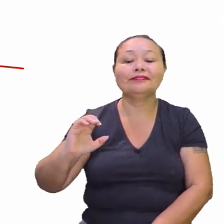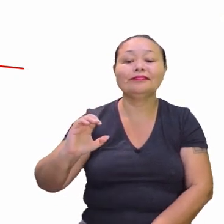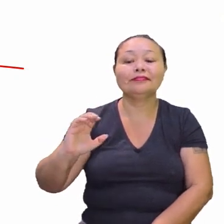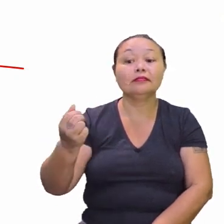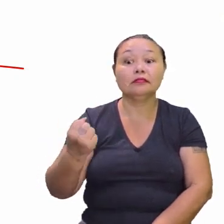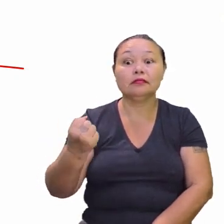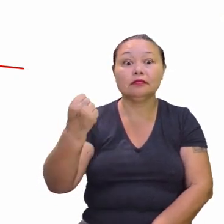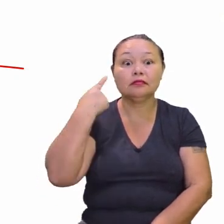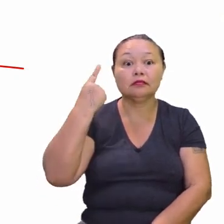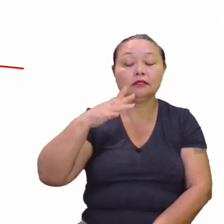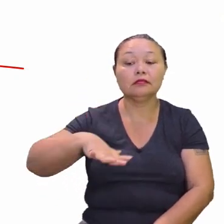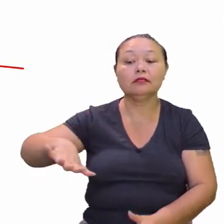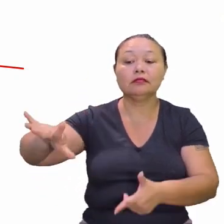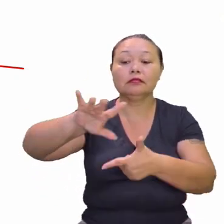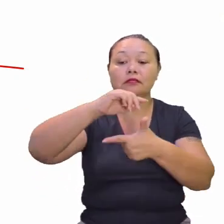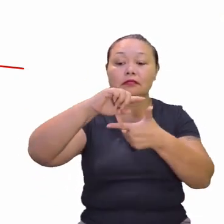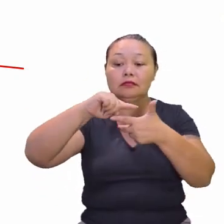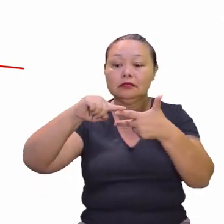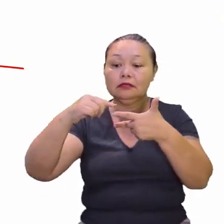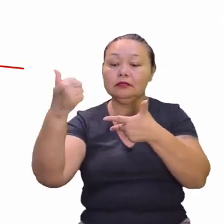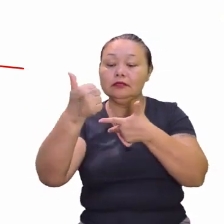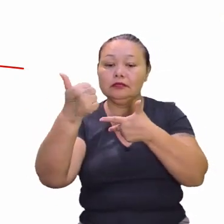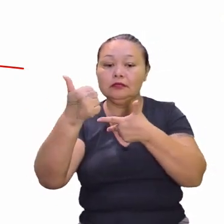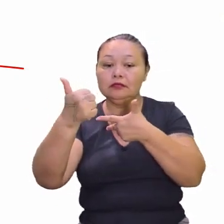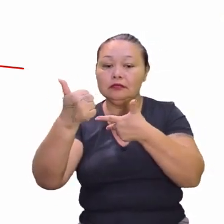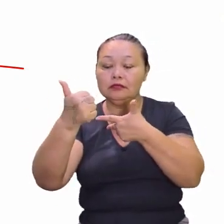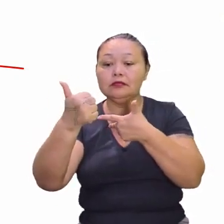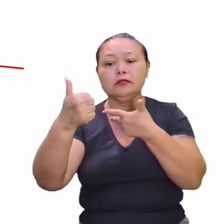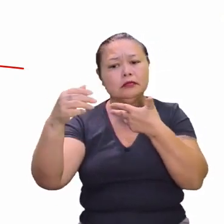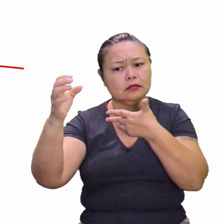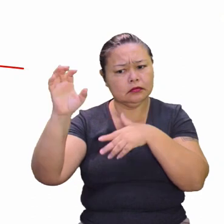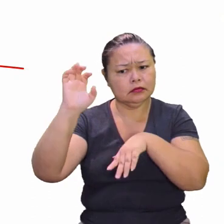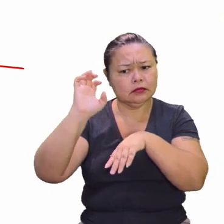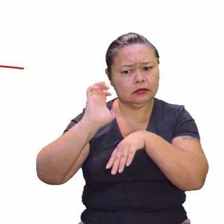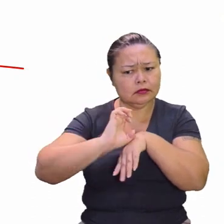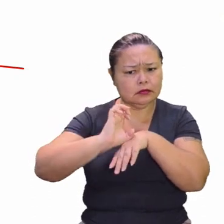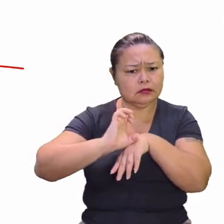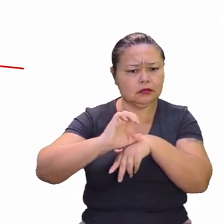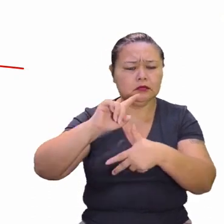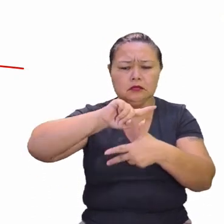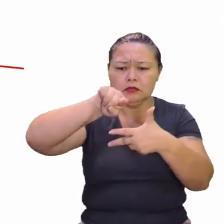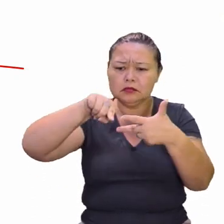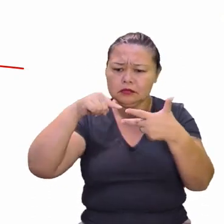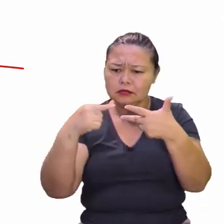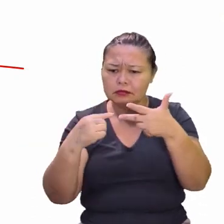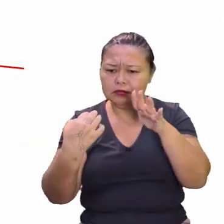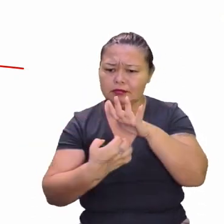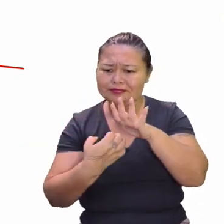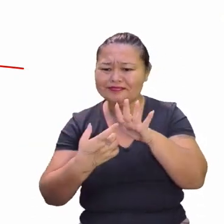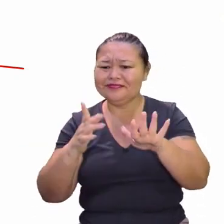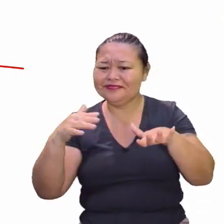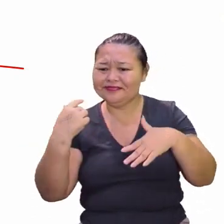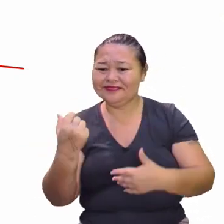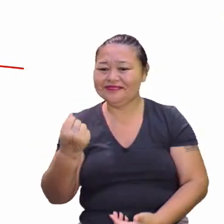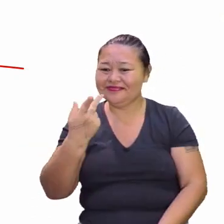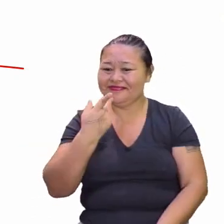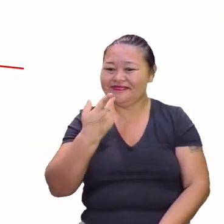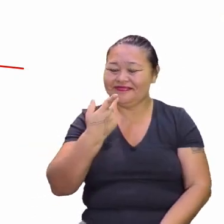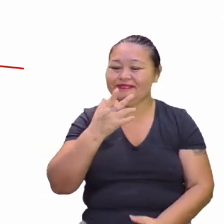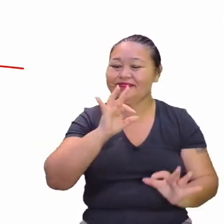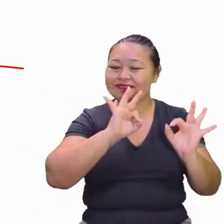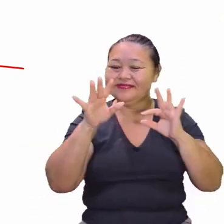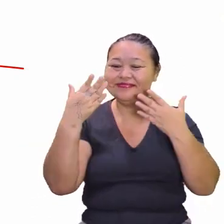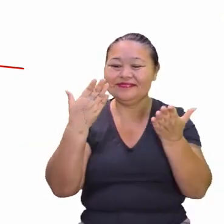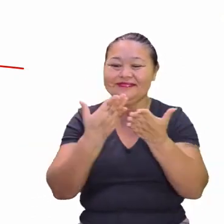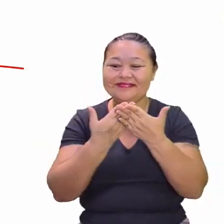está um absurdo, é do setor primário no estado? Indústria do setor primário? Pois é, Rogério. Nós falamos